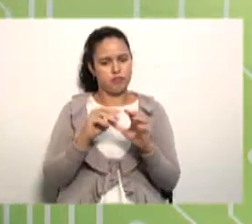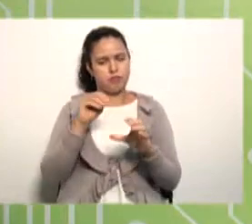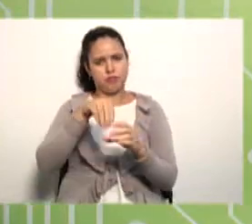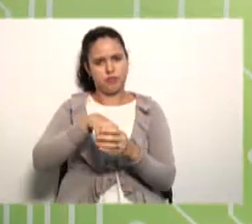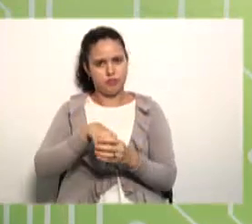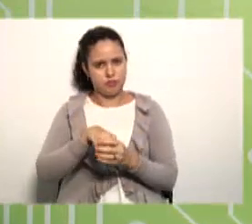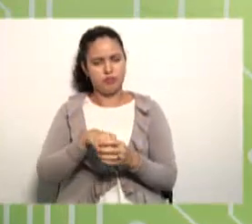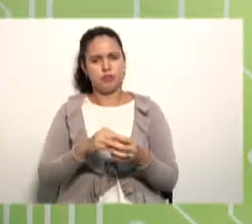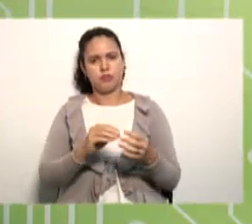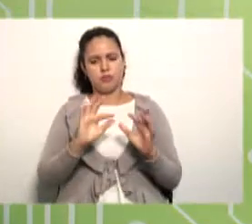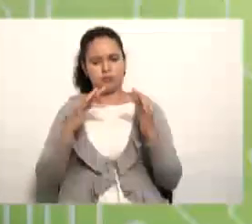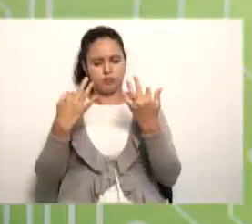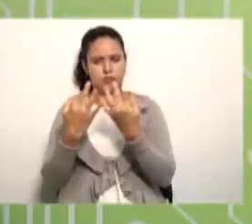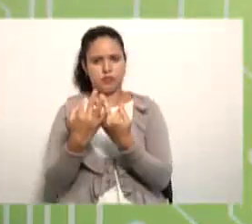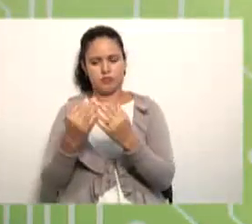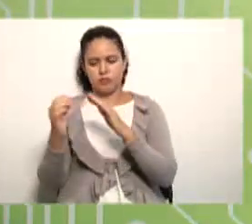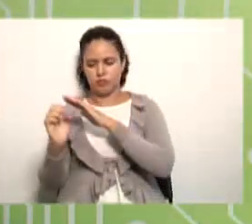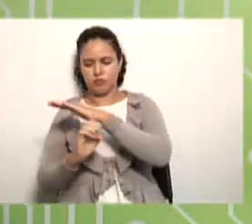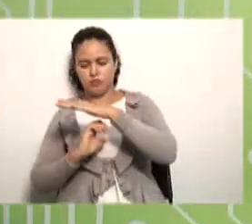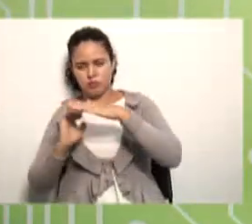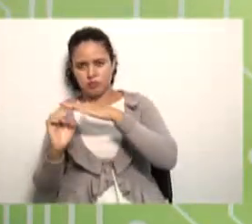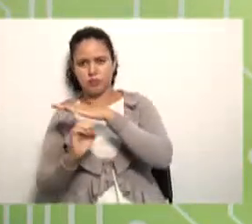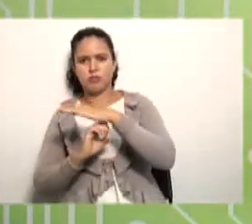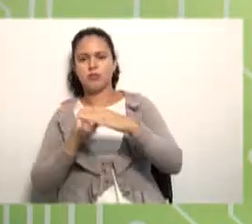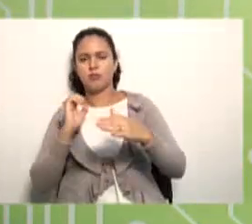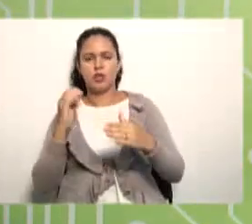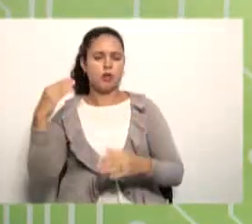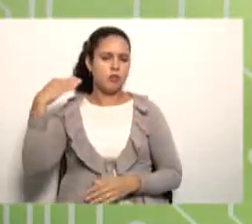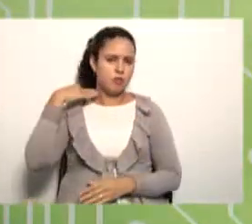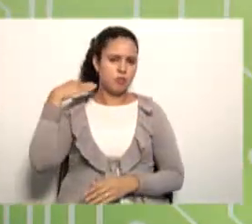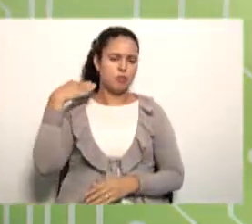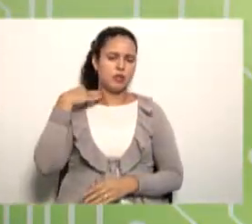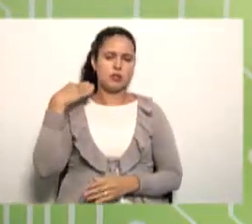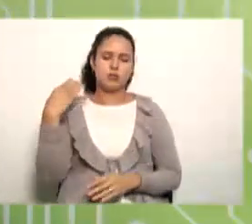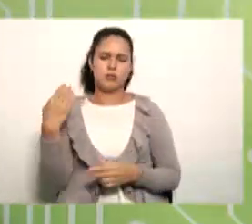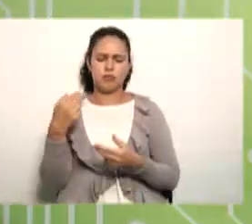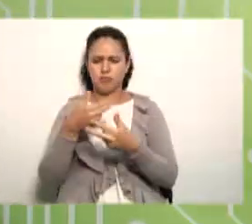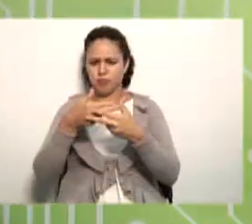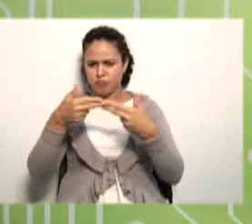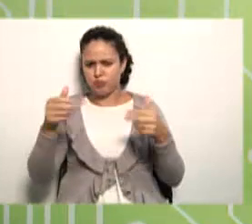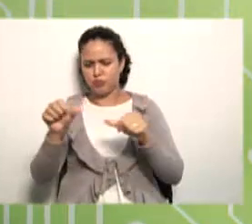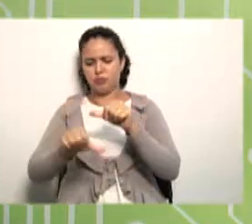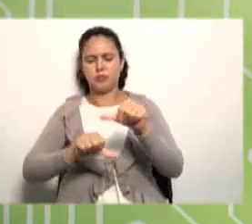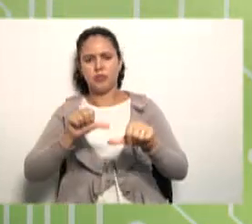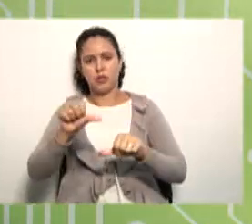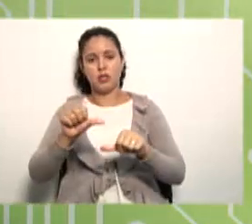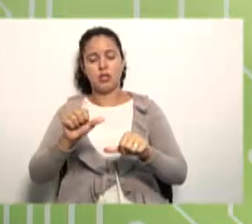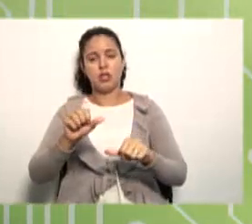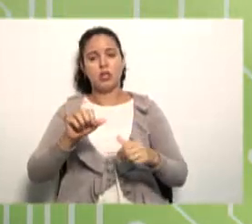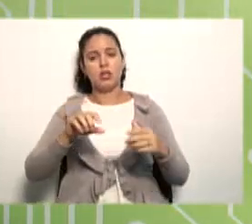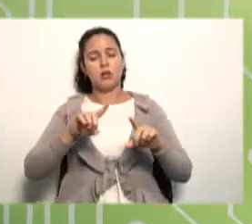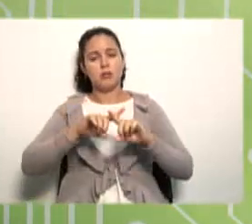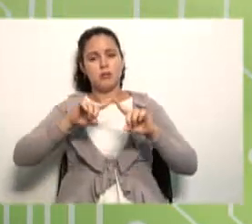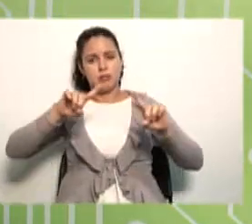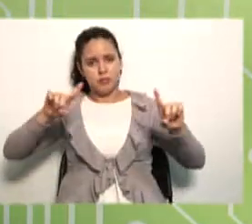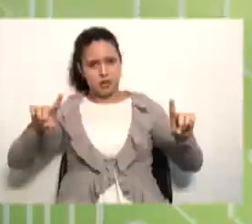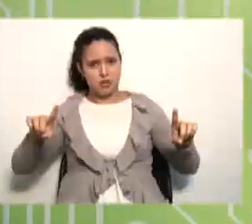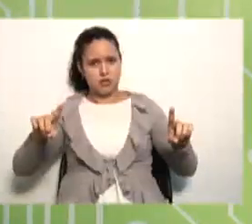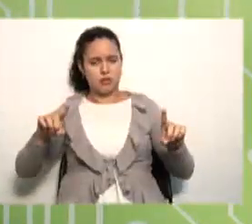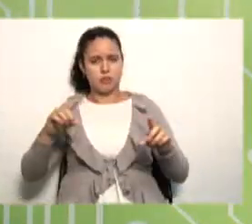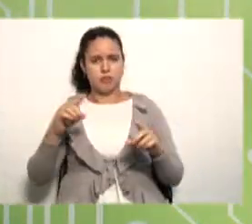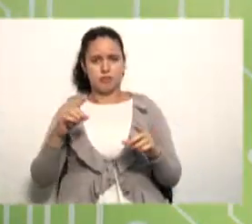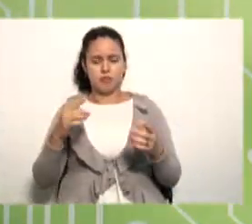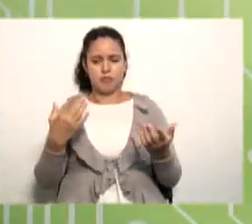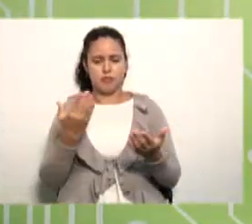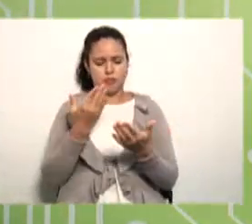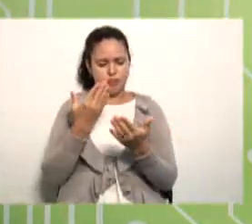processos de crédito, muda-se os processos de empréstimos, de investimentos, muita coisa é mudada. Só que para a gente conseguir compreender isso, a